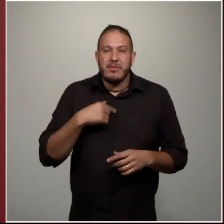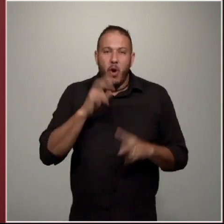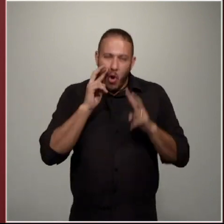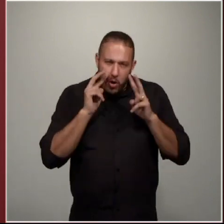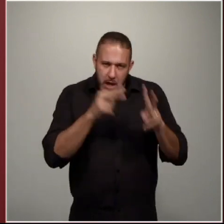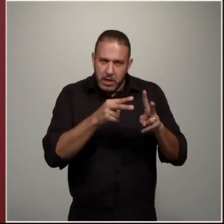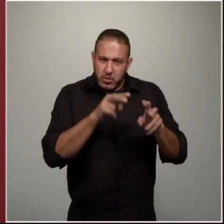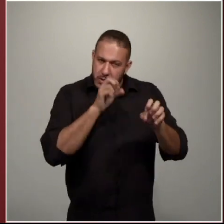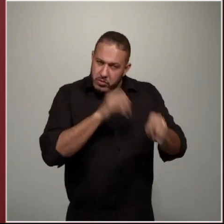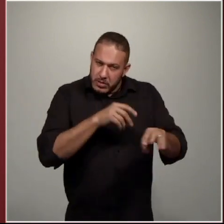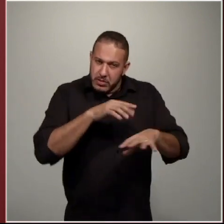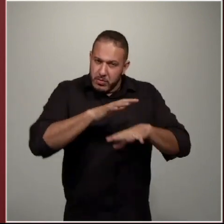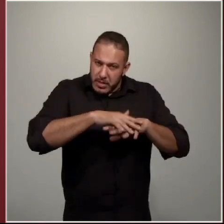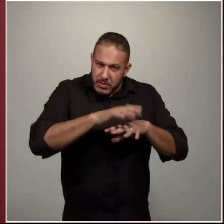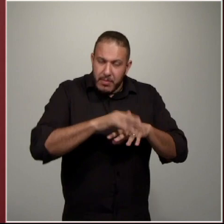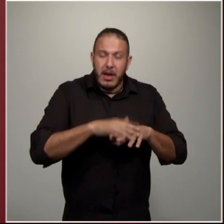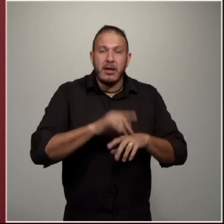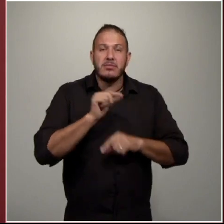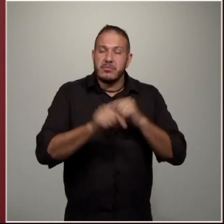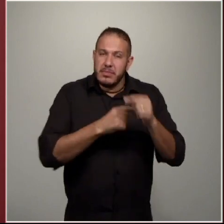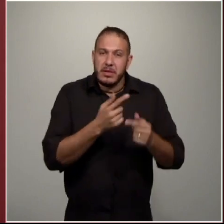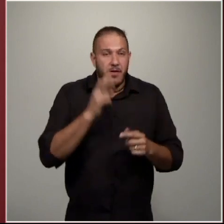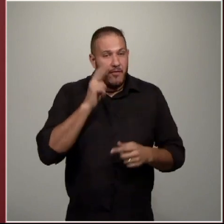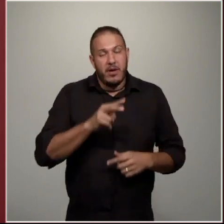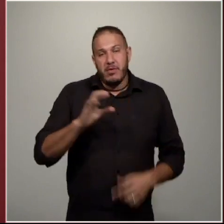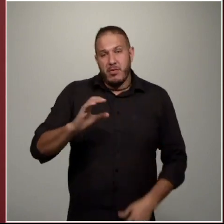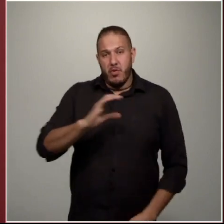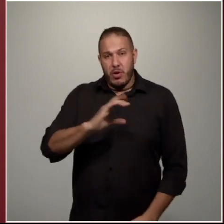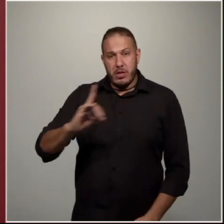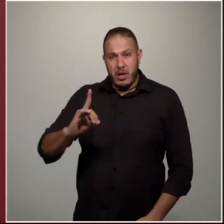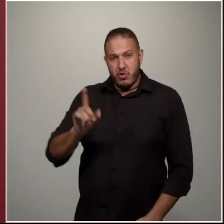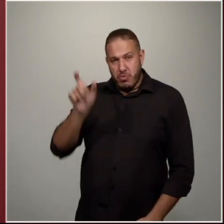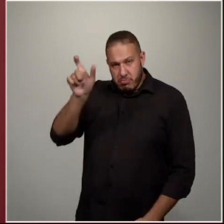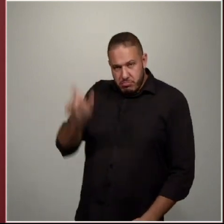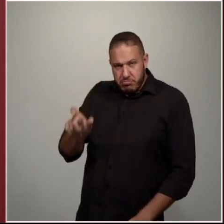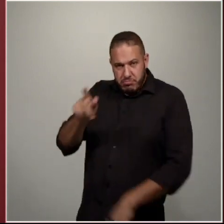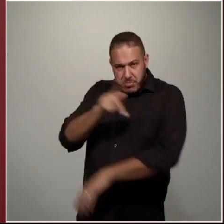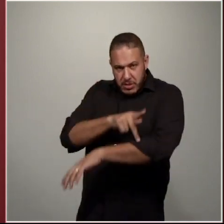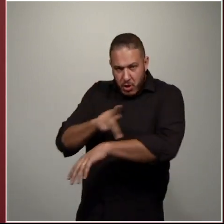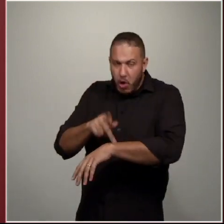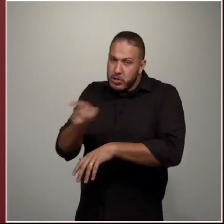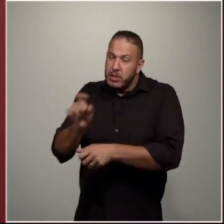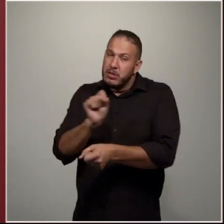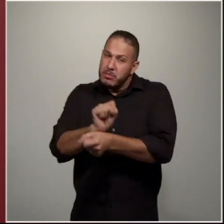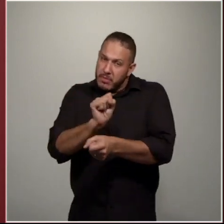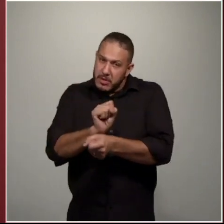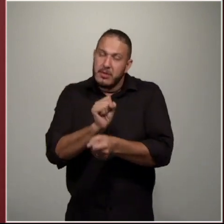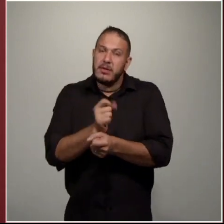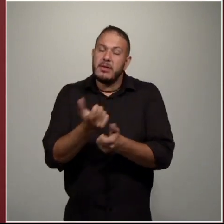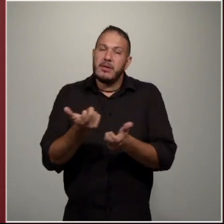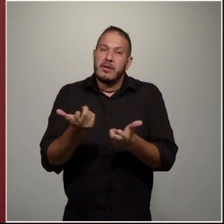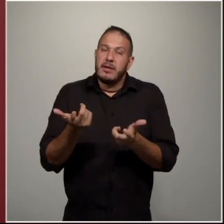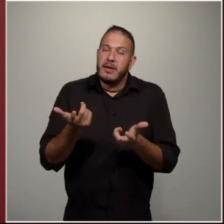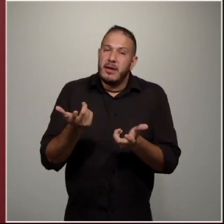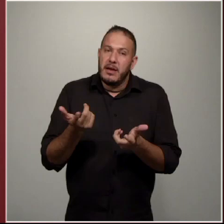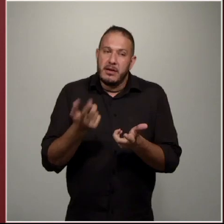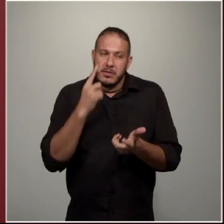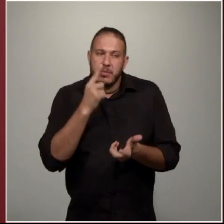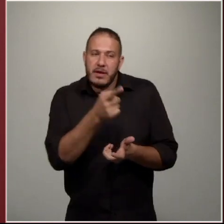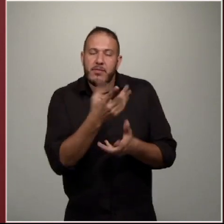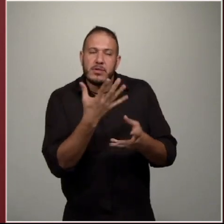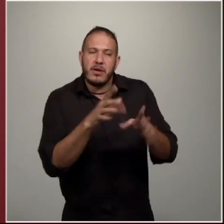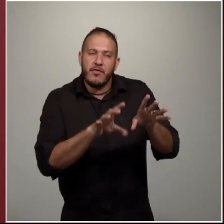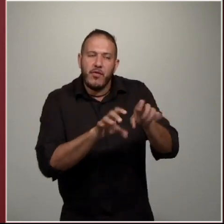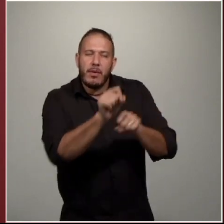matemática né abril o coordenador pedagógico né esperar justamente essa essa formação do